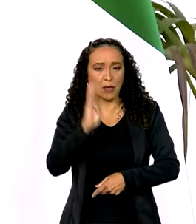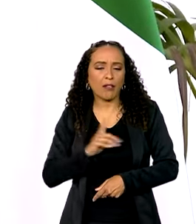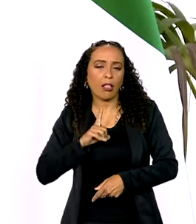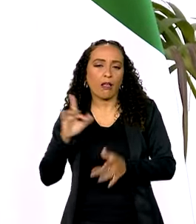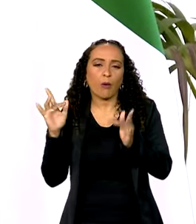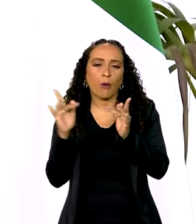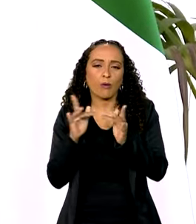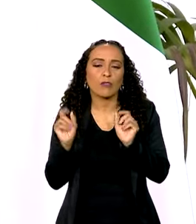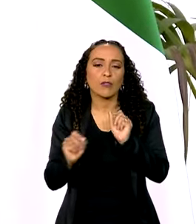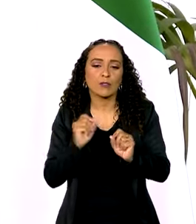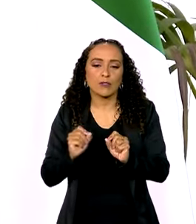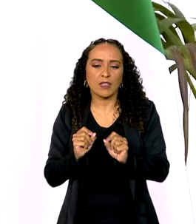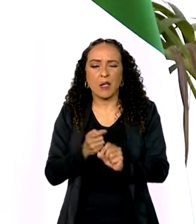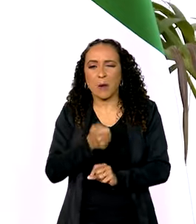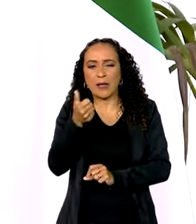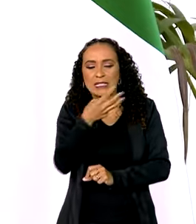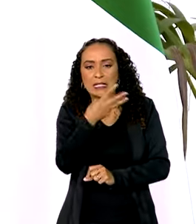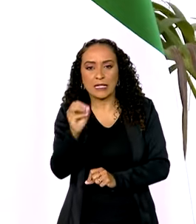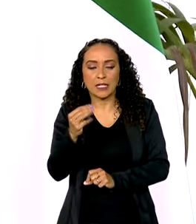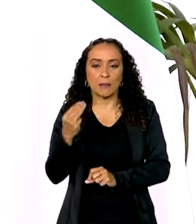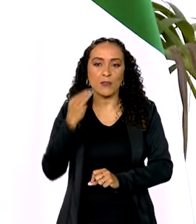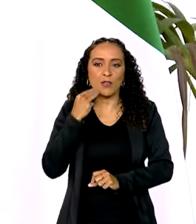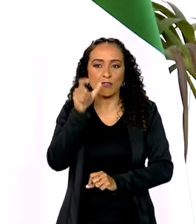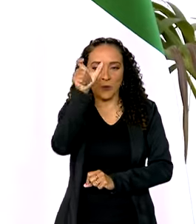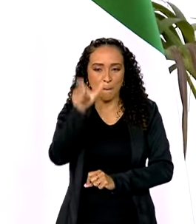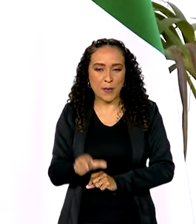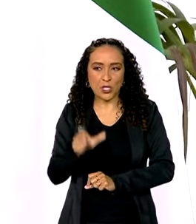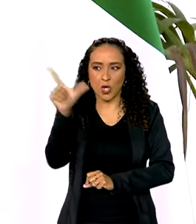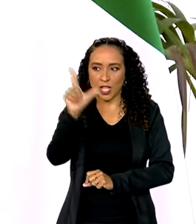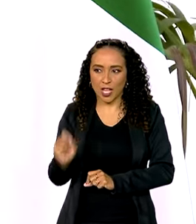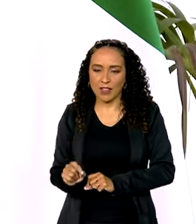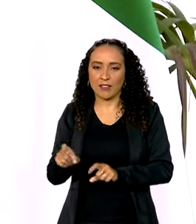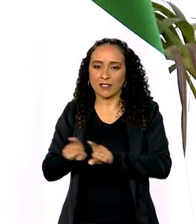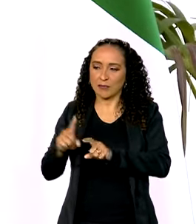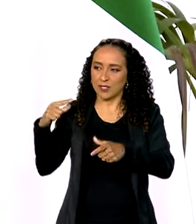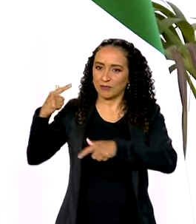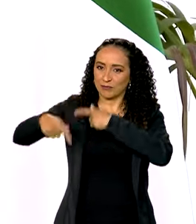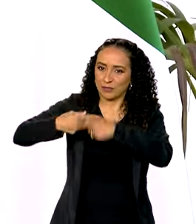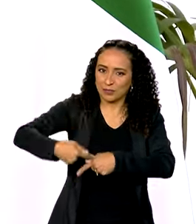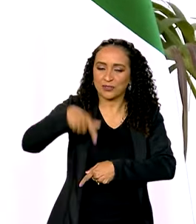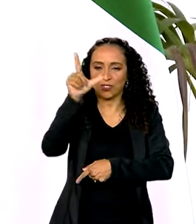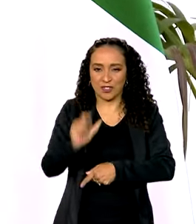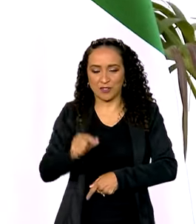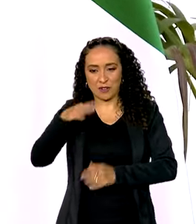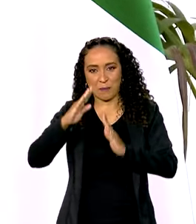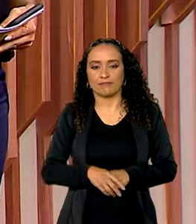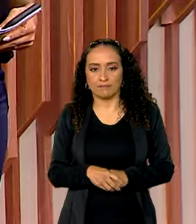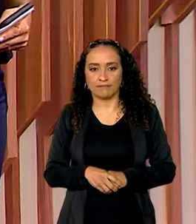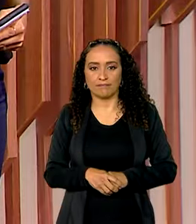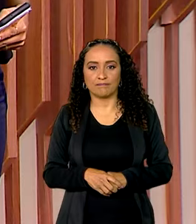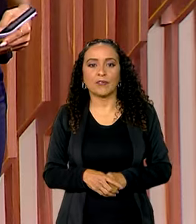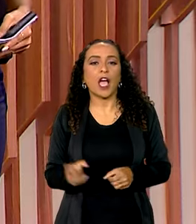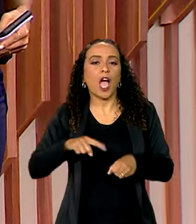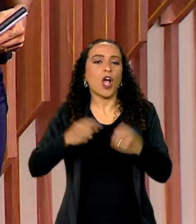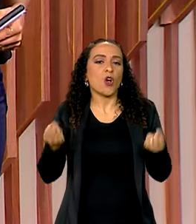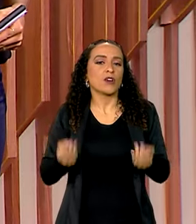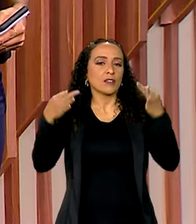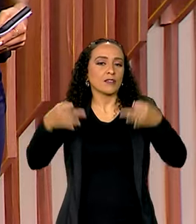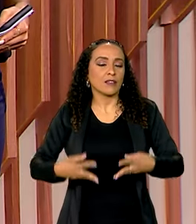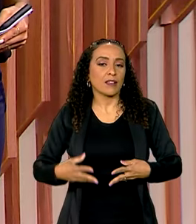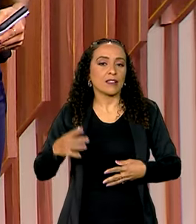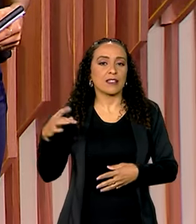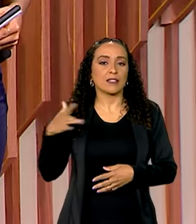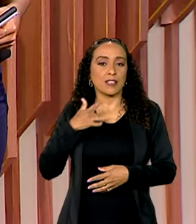contato com os quase 30 milhões de italianos e descendentes de italianos que moram no Brasil. Vamos falar de saúde